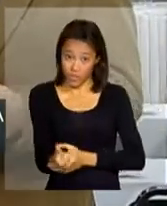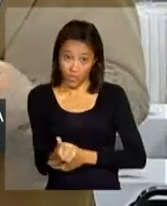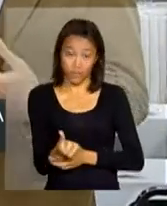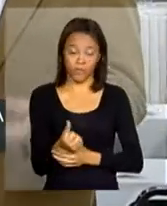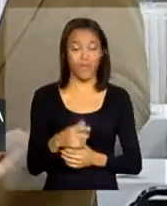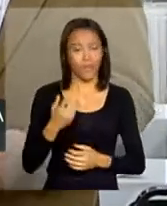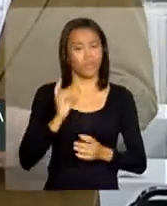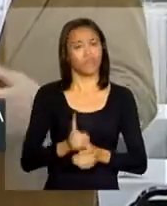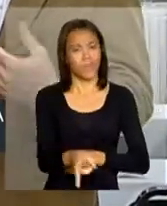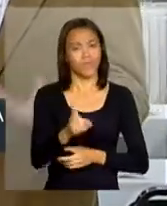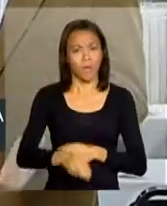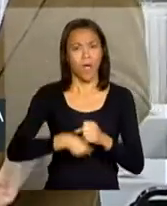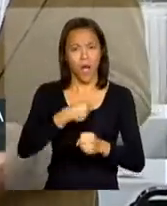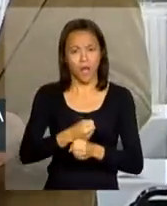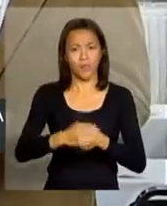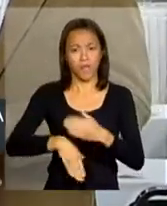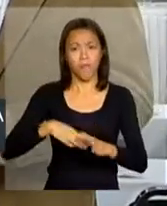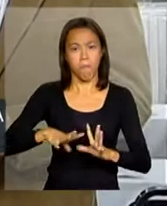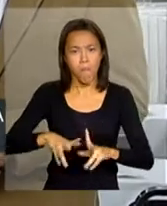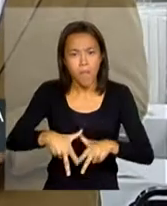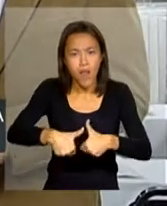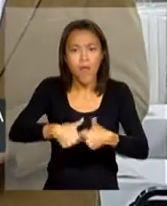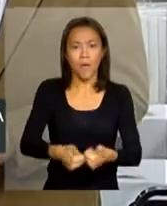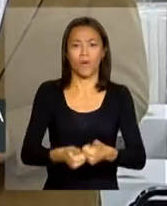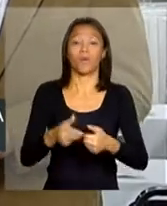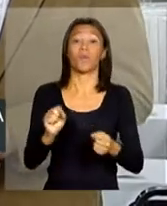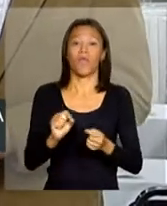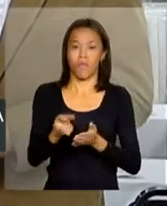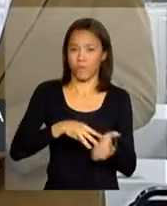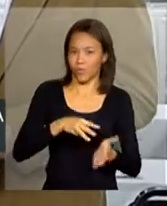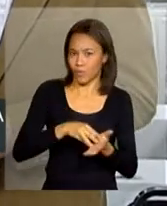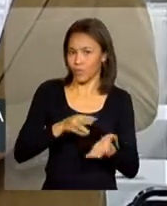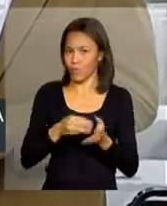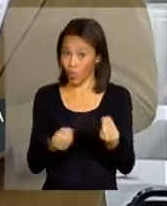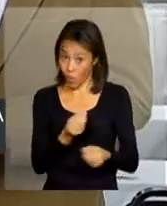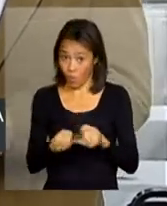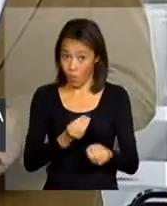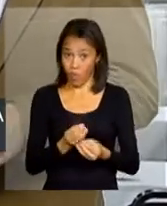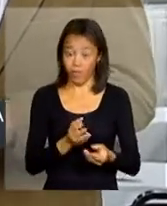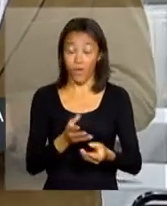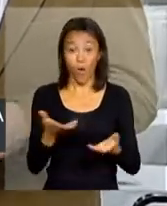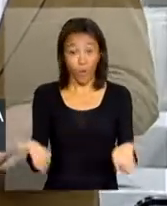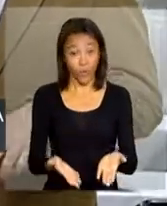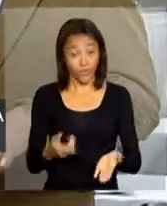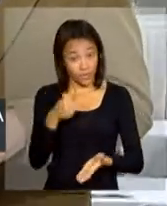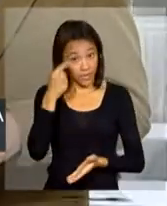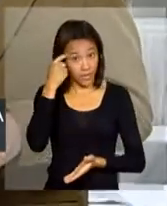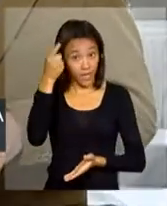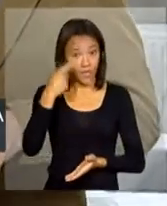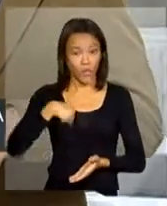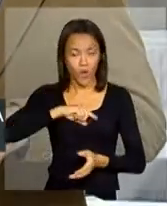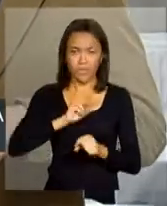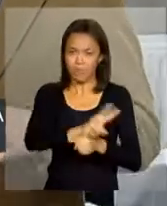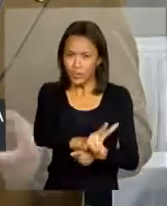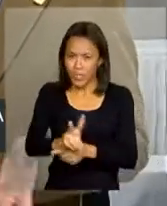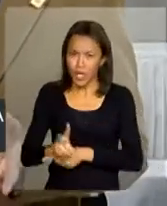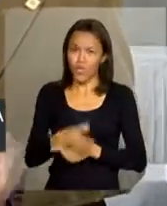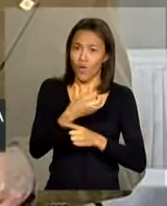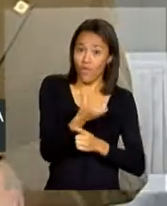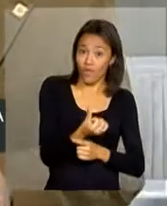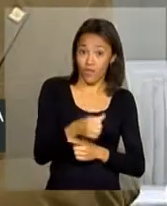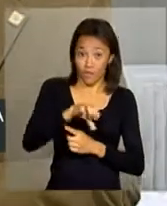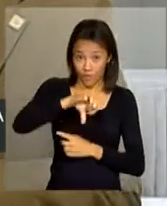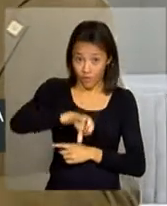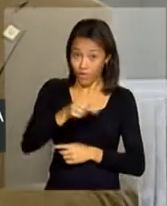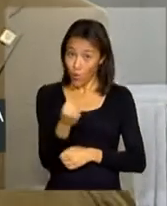naturalmente todo ano a gente aperfeiçoa mais ainda a metodologia né hoje eh para você ter ideia Patrícia a gente monitora 98%